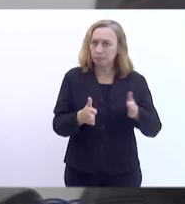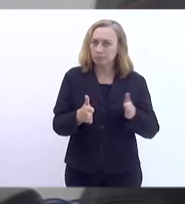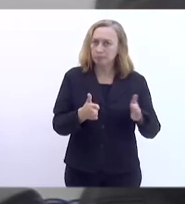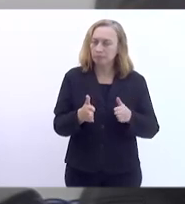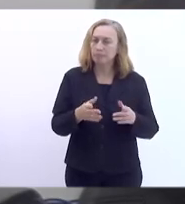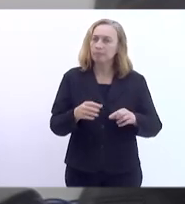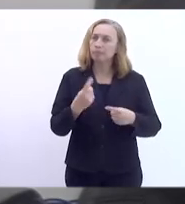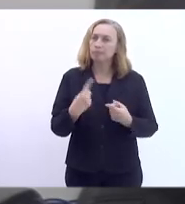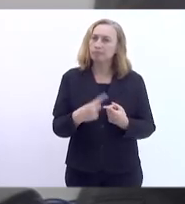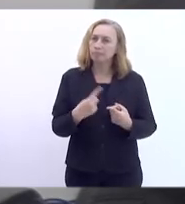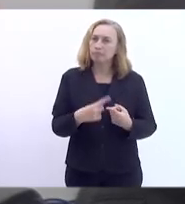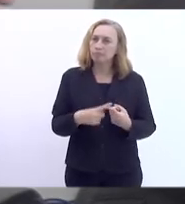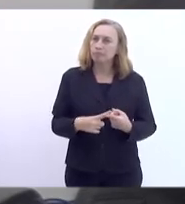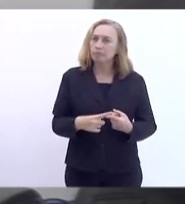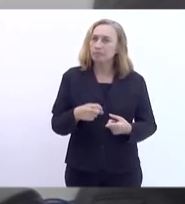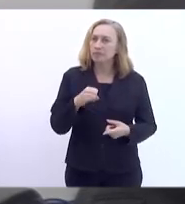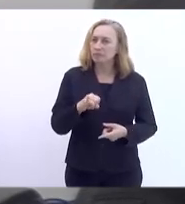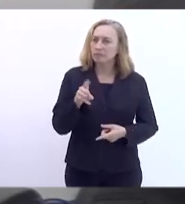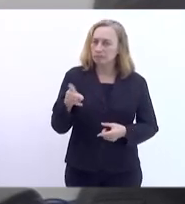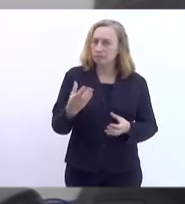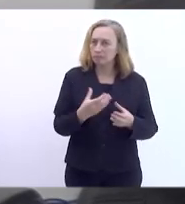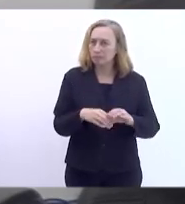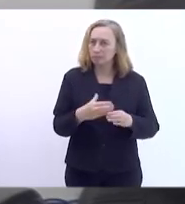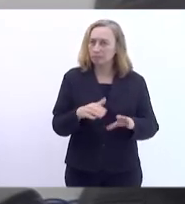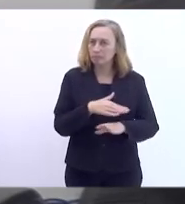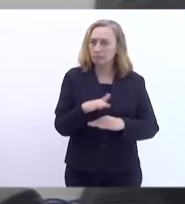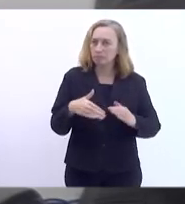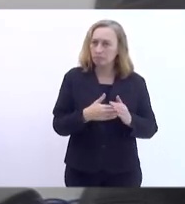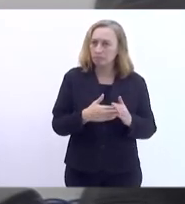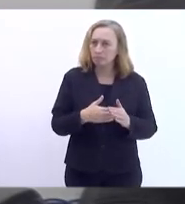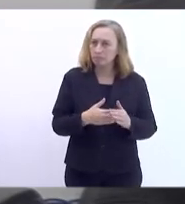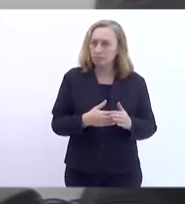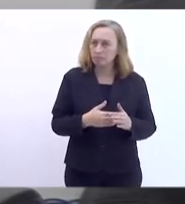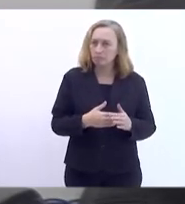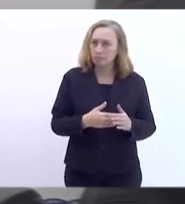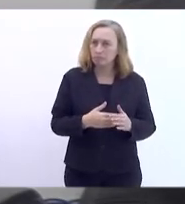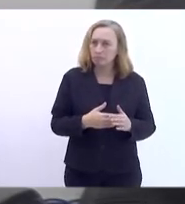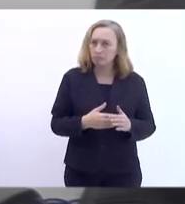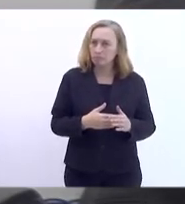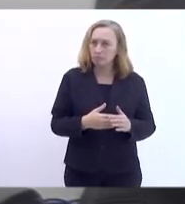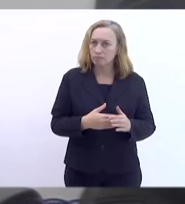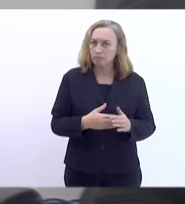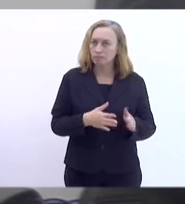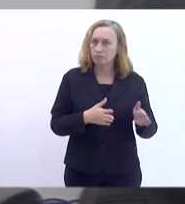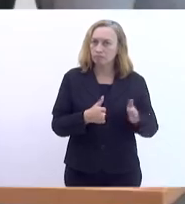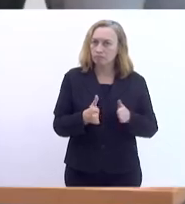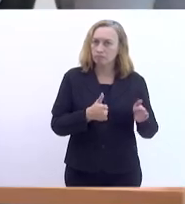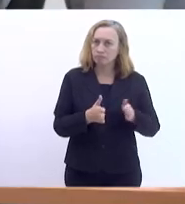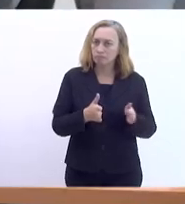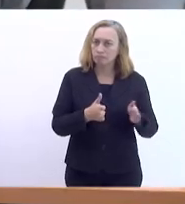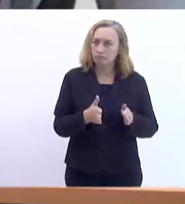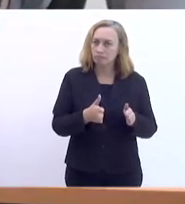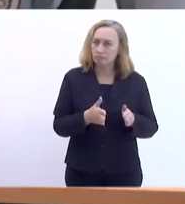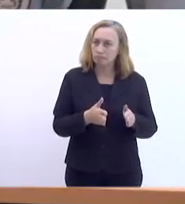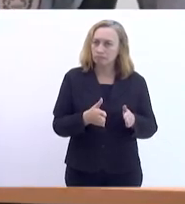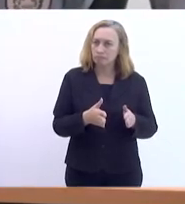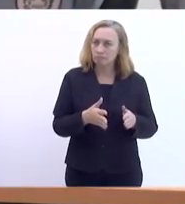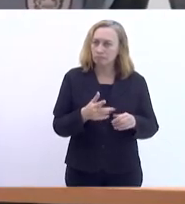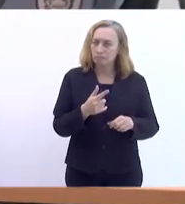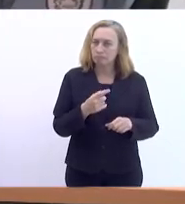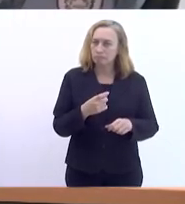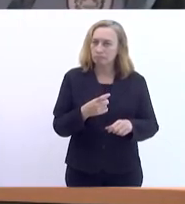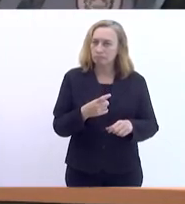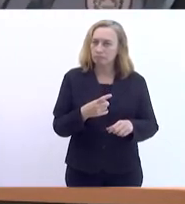parâmetro porque se esses concursos todos é contassem com uma fase preliminar rigorosa